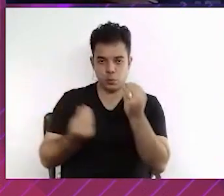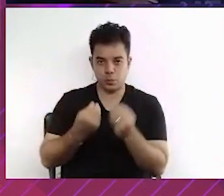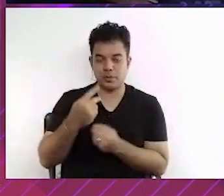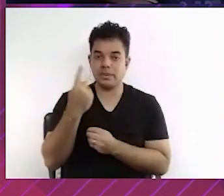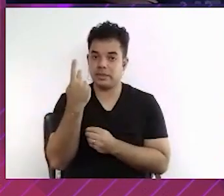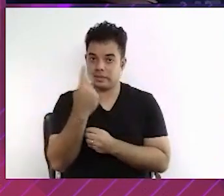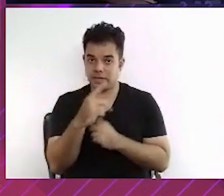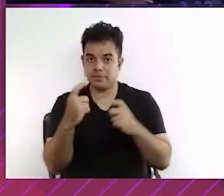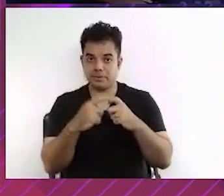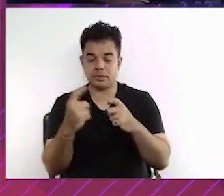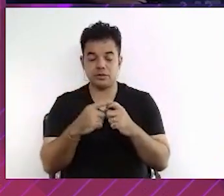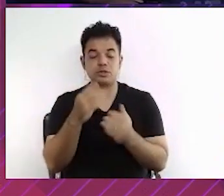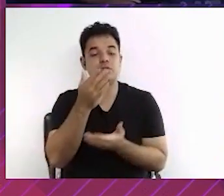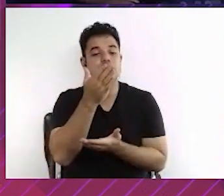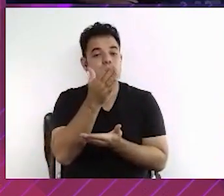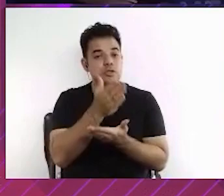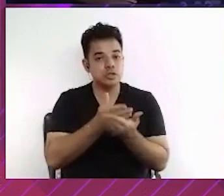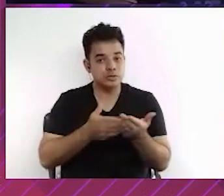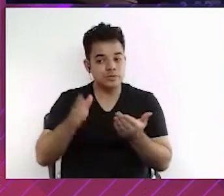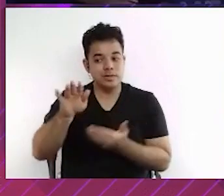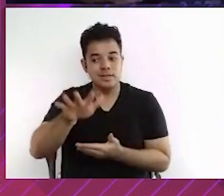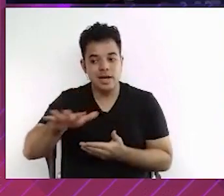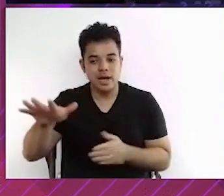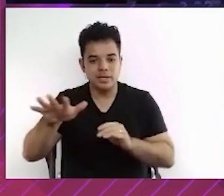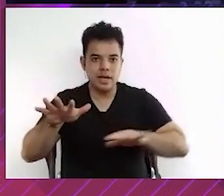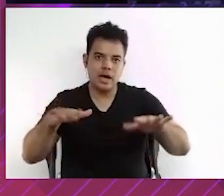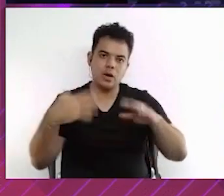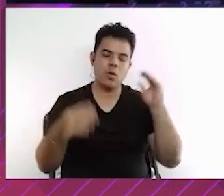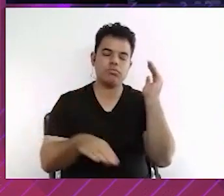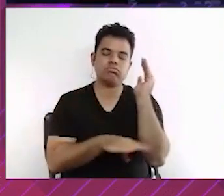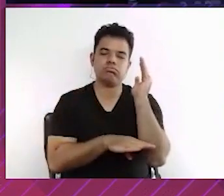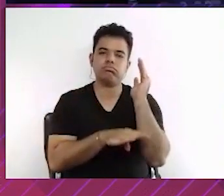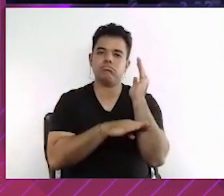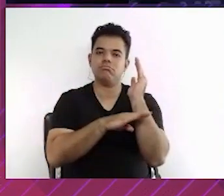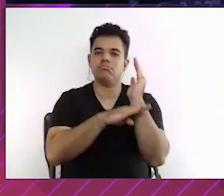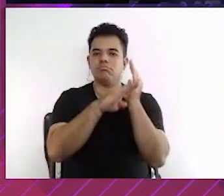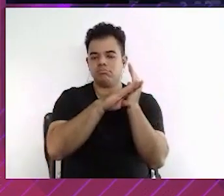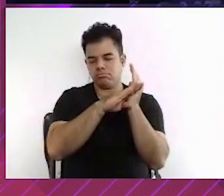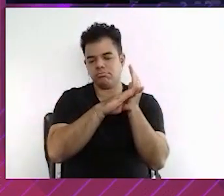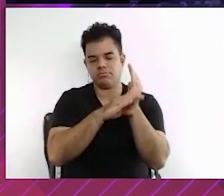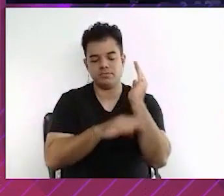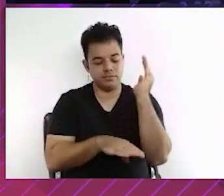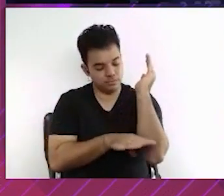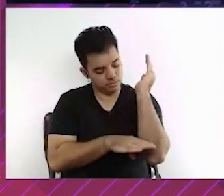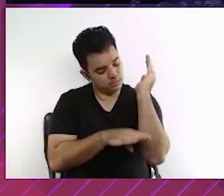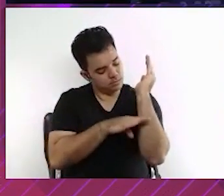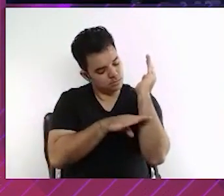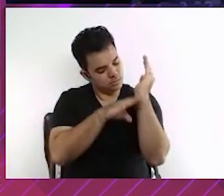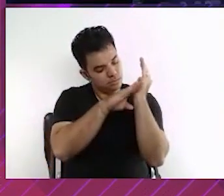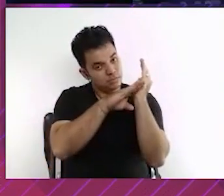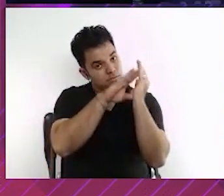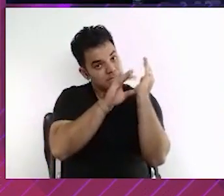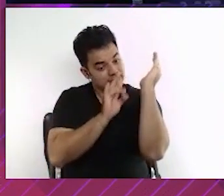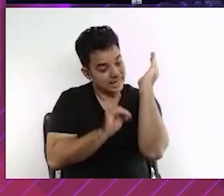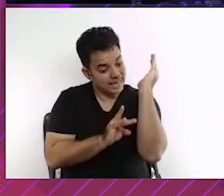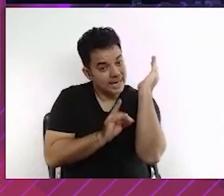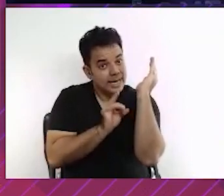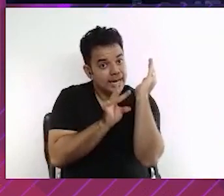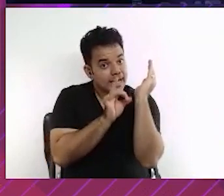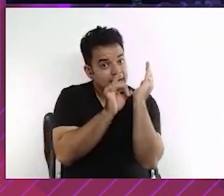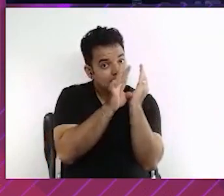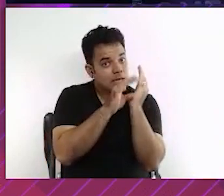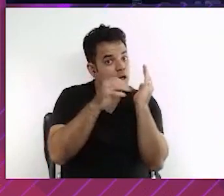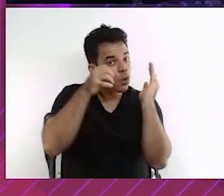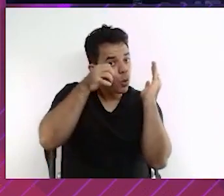ele é dividido em vários setores ou andares, tem vários andares. Em cada andar ou setor tem vários